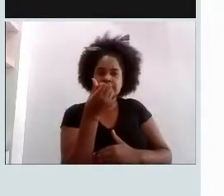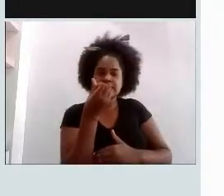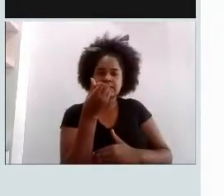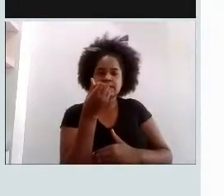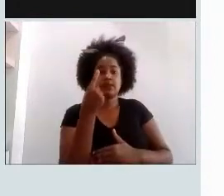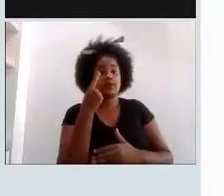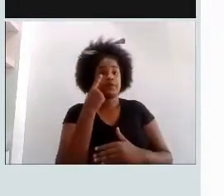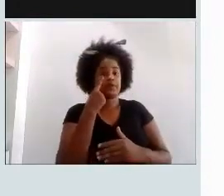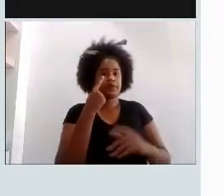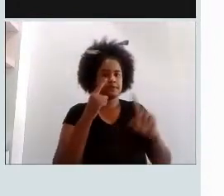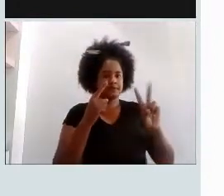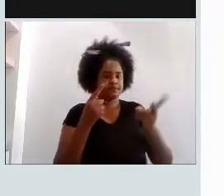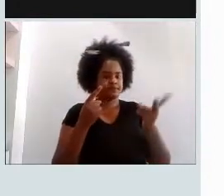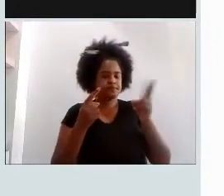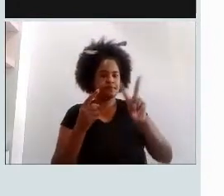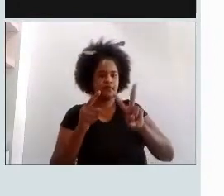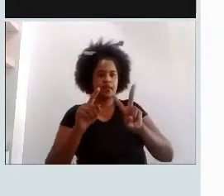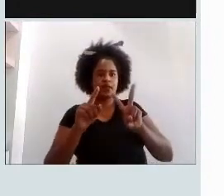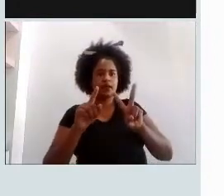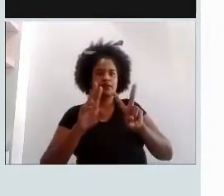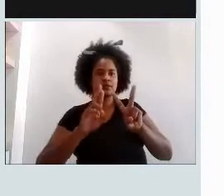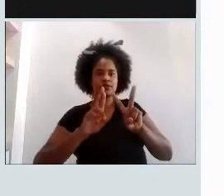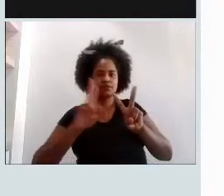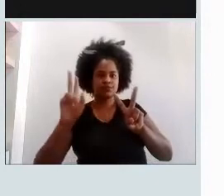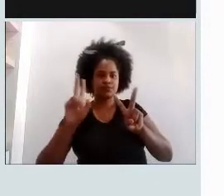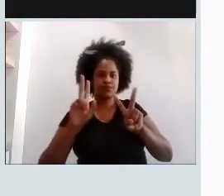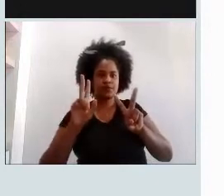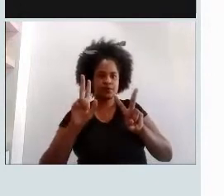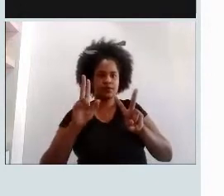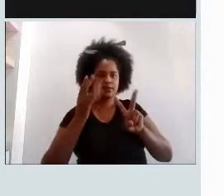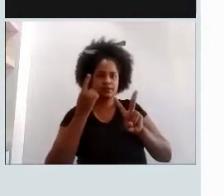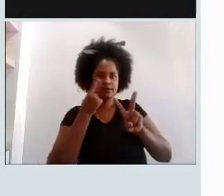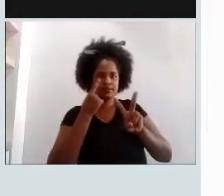tem 2 vezes a medida da figura menor, certo?